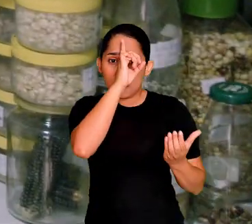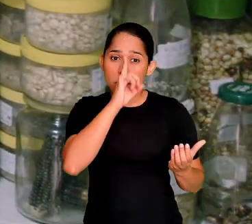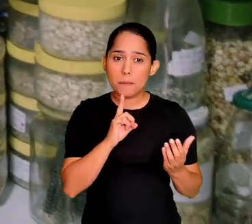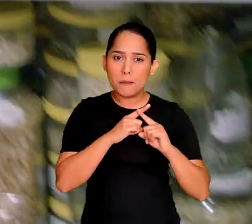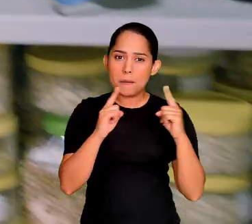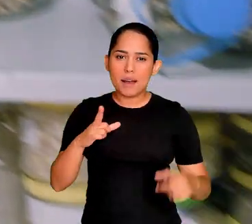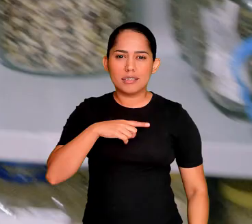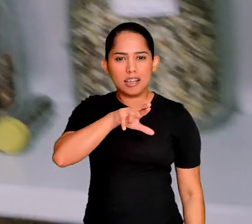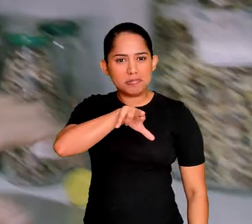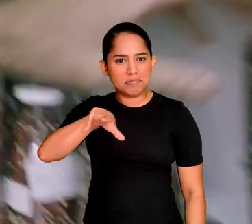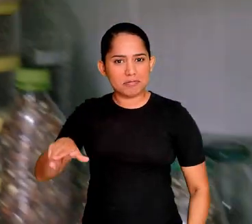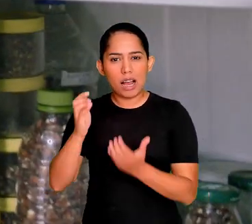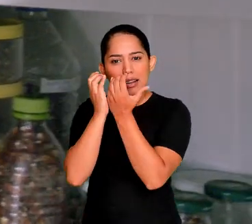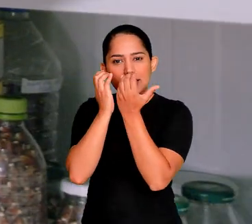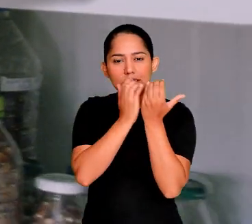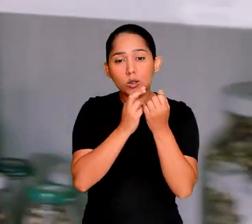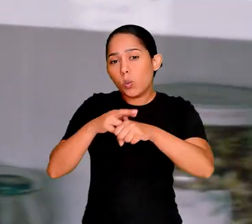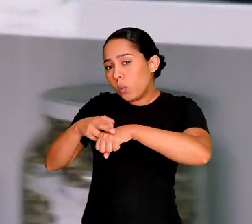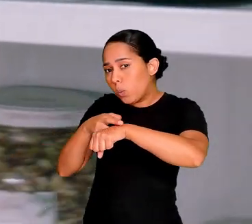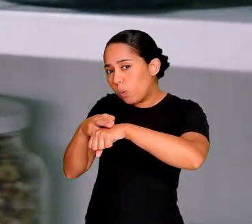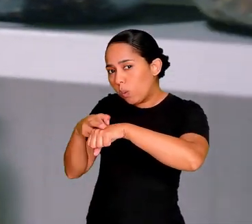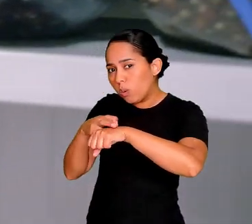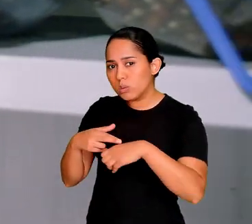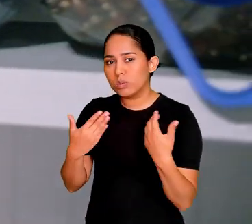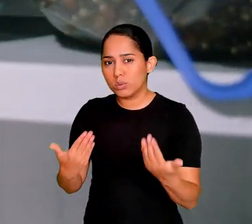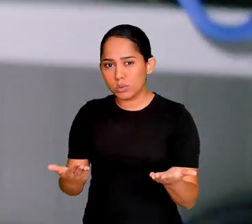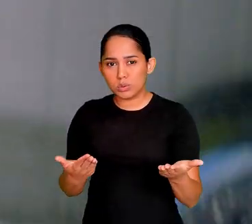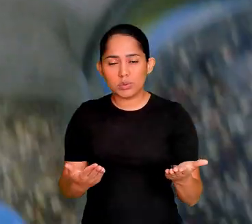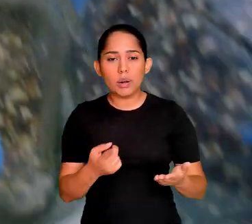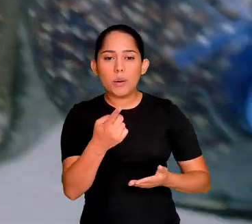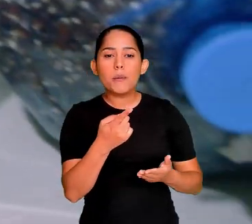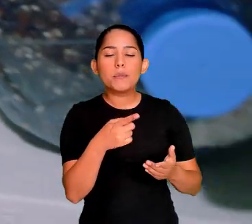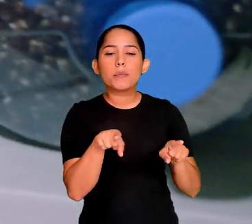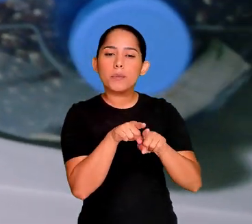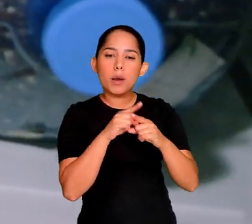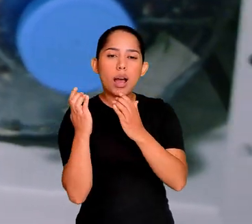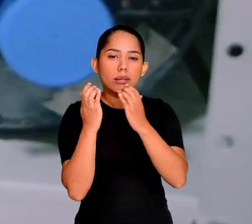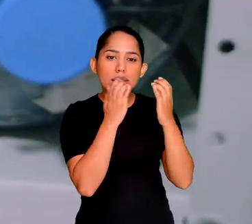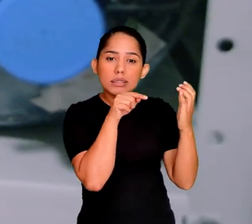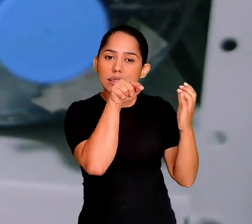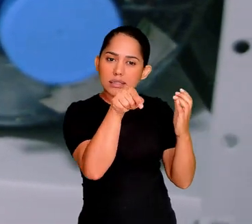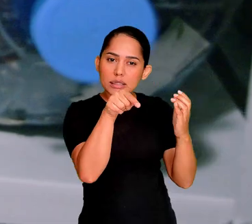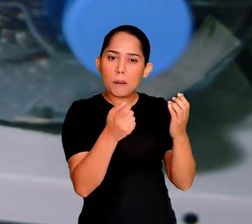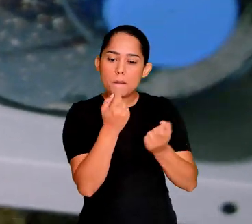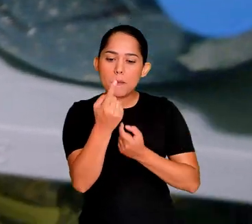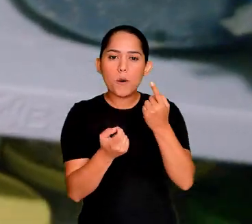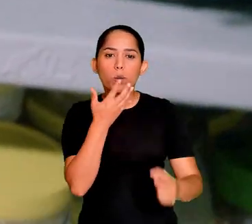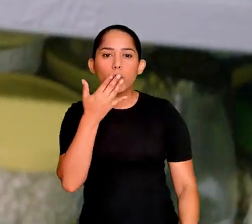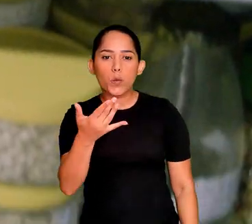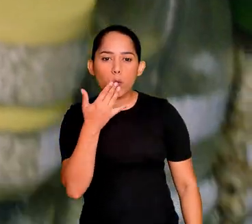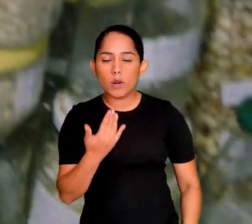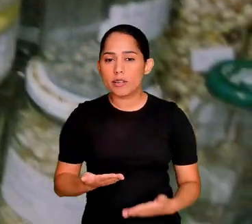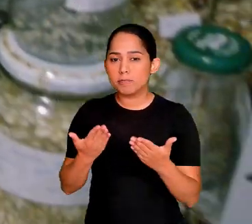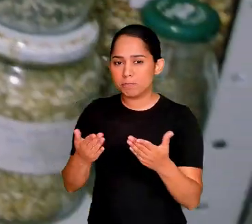amarelo, mas aqui a gente tem, por exemplo, milho roxo, aqui tem um milho pipoca colorido, né?